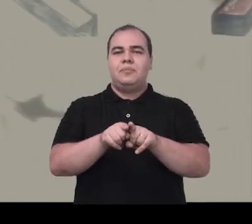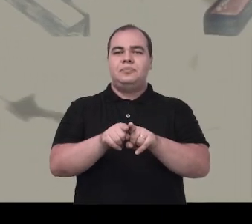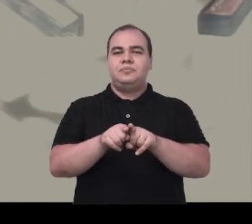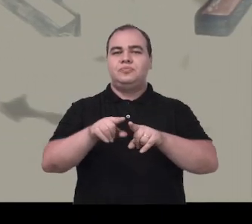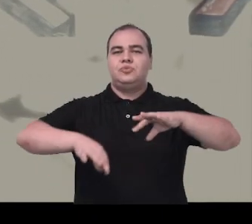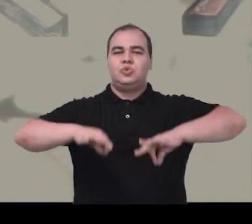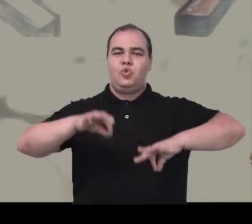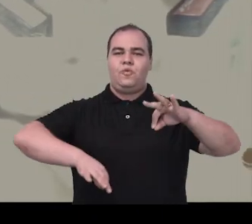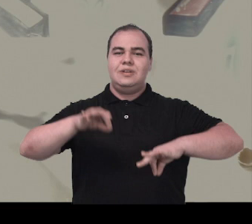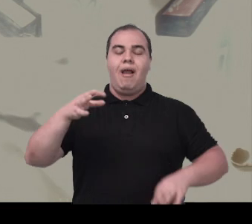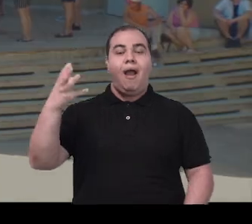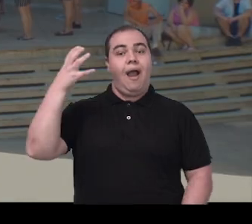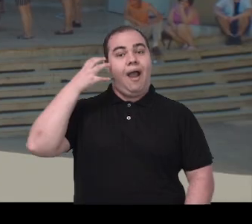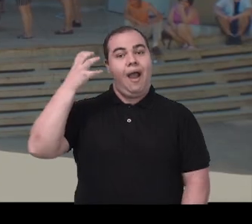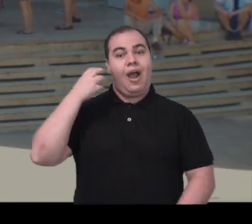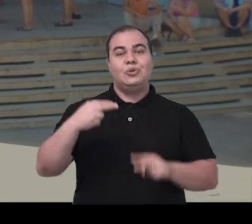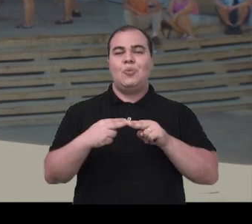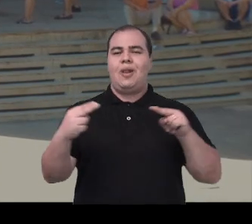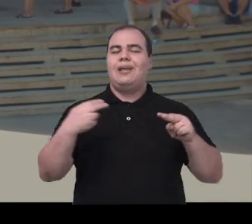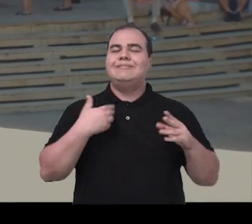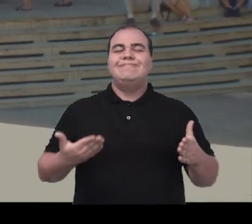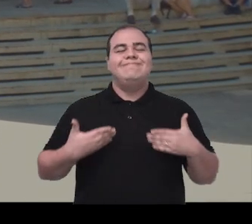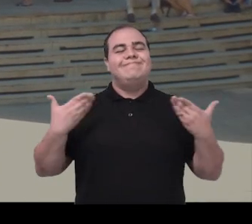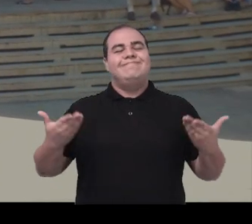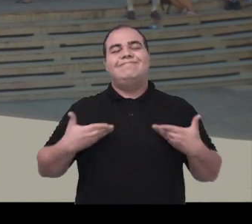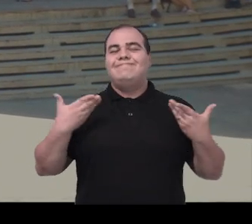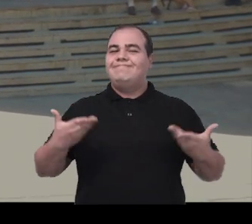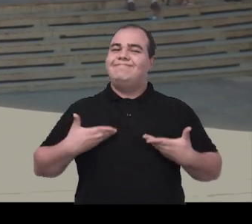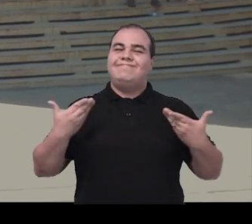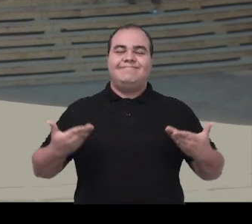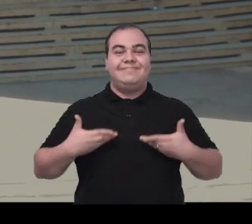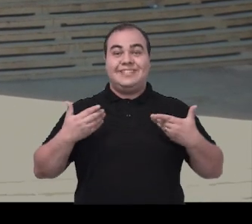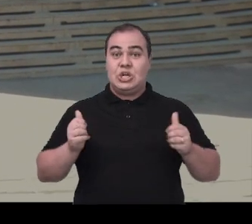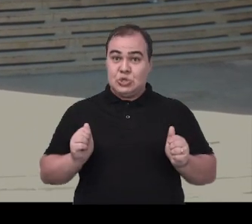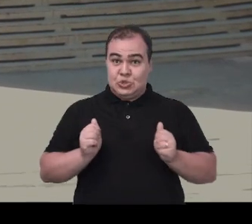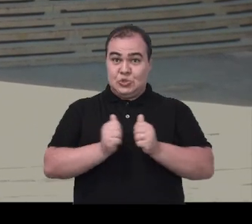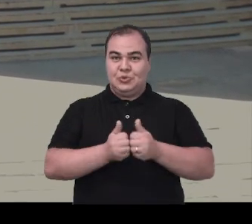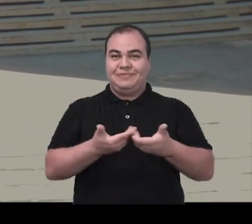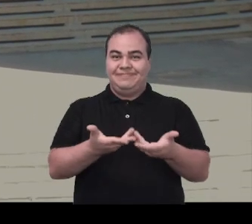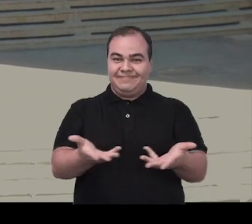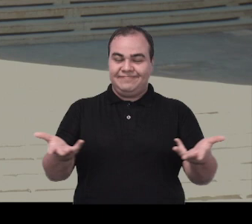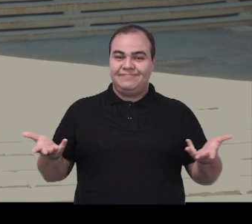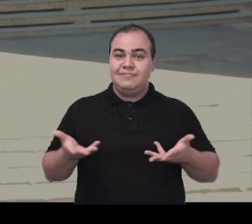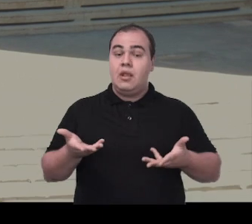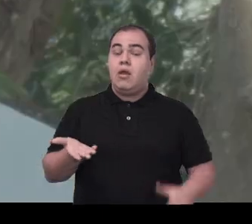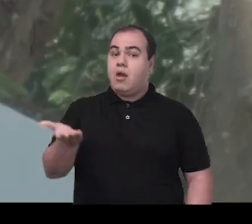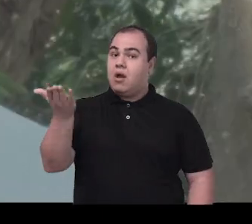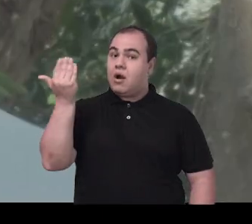Silva Souza, usuário do Centro de Convivência Toninha. É uma alegria muito grande de estar com eles,